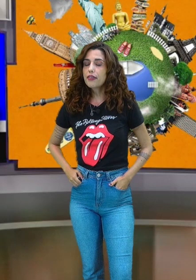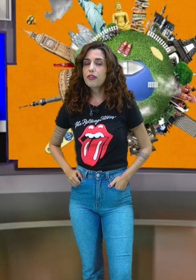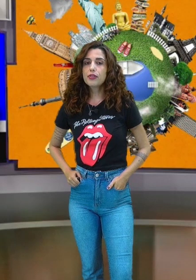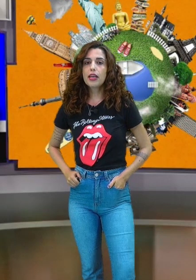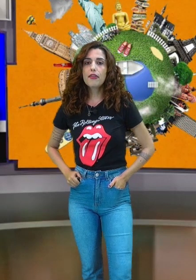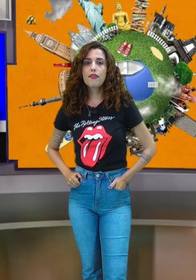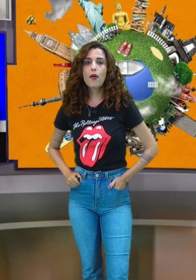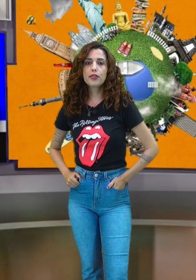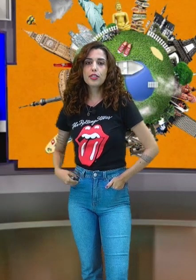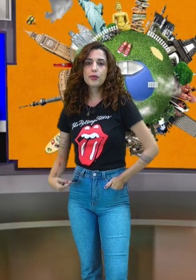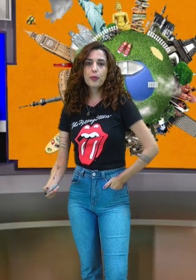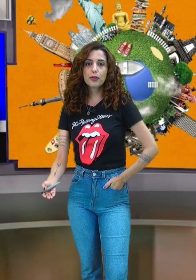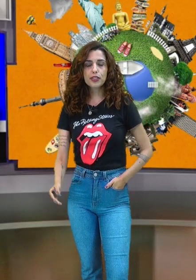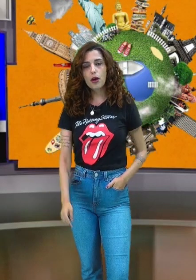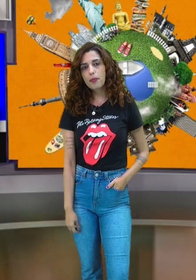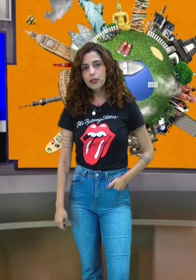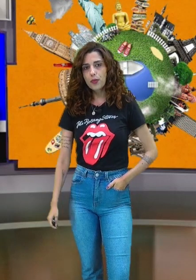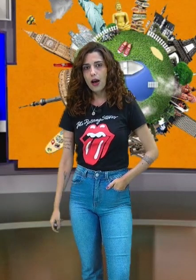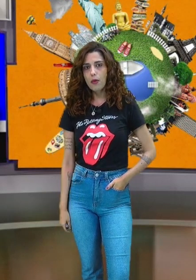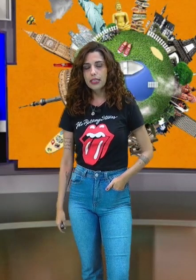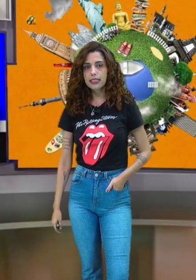set português